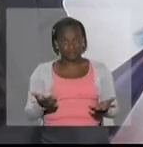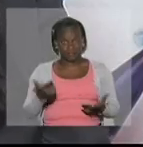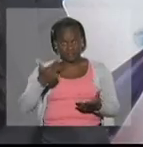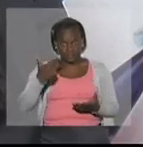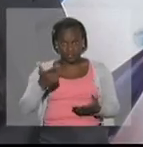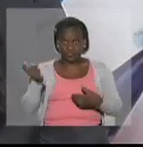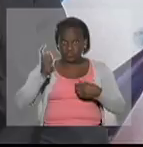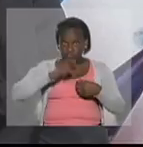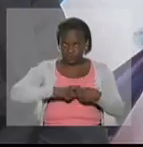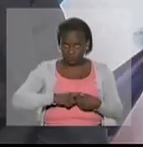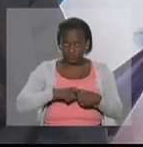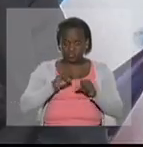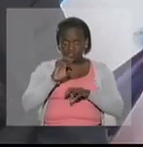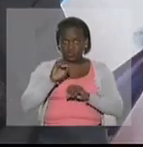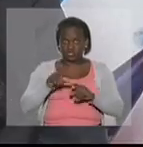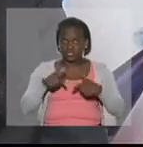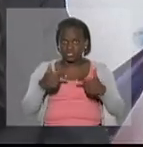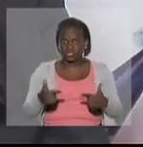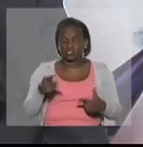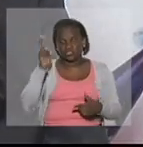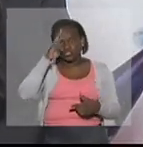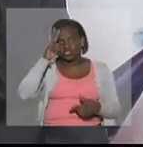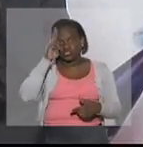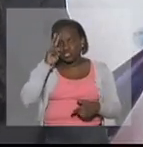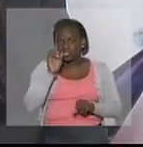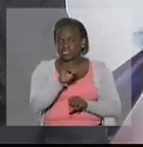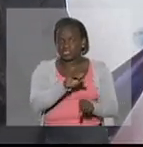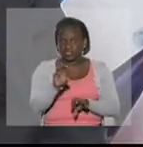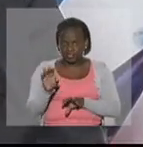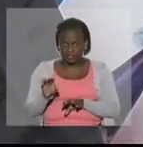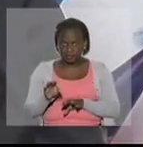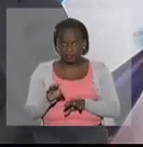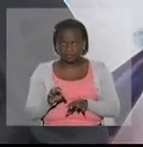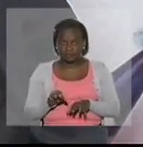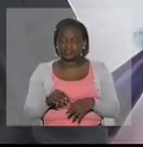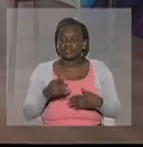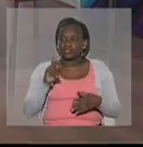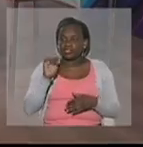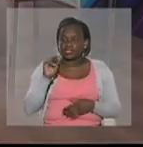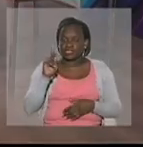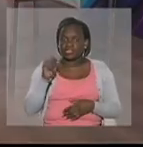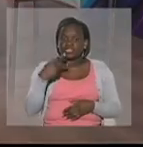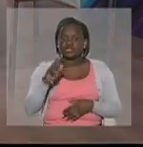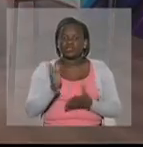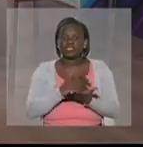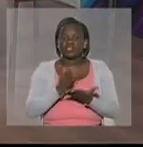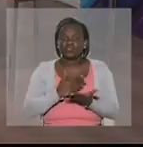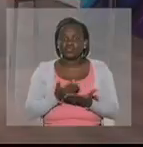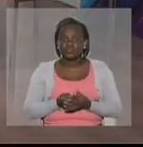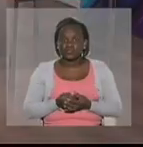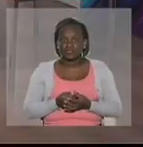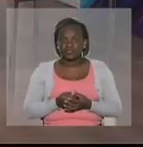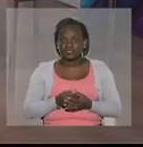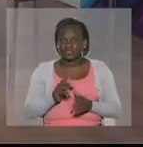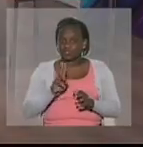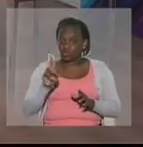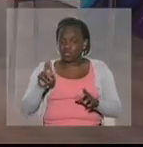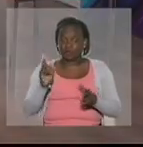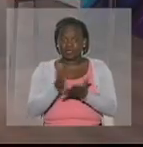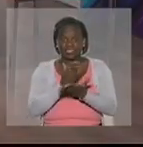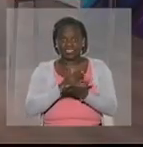nós estamos no segundo bloco do educação histórias que ensinam Kica seu livro